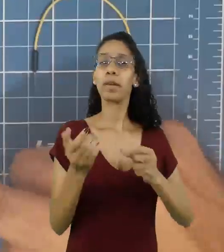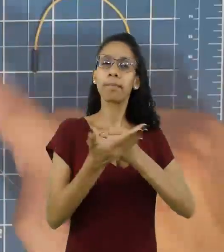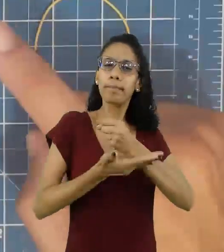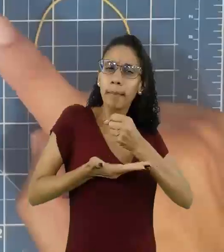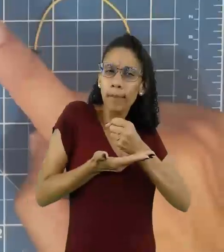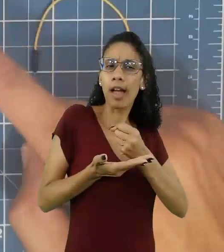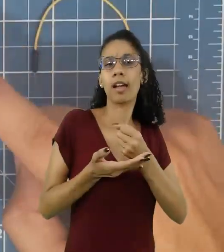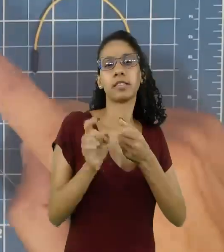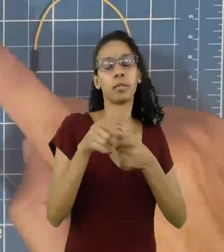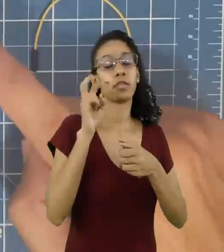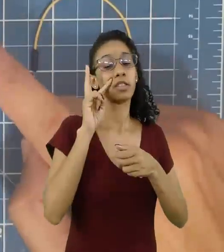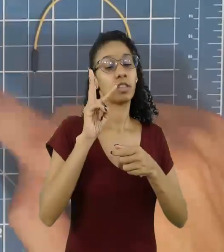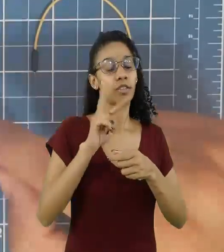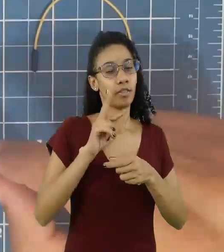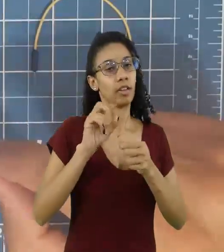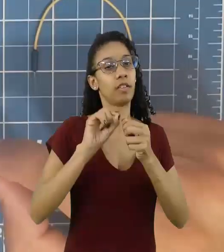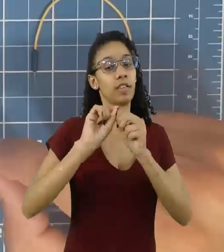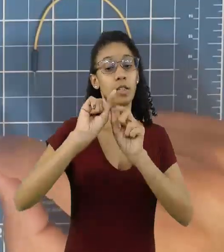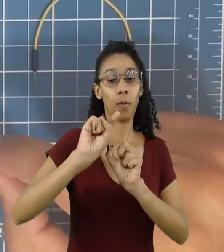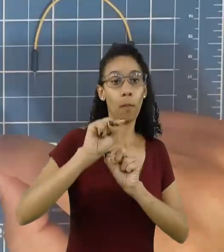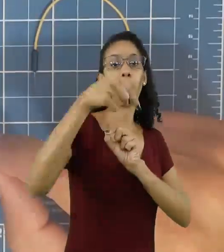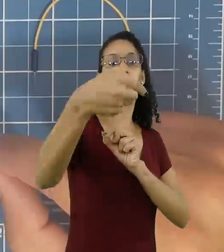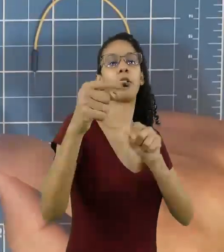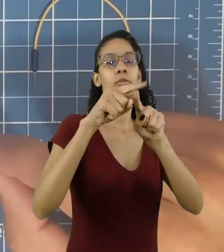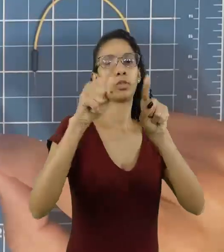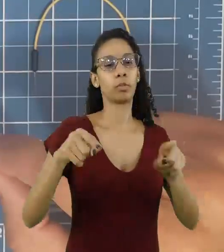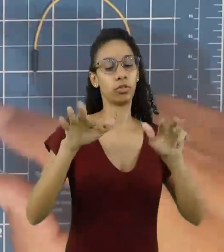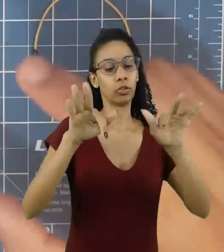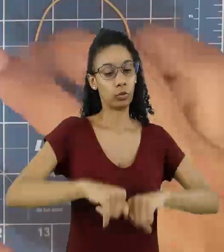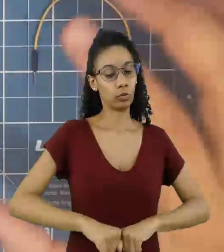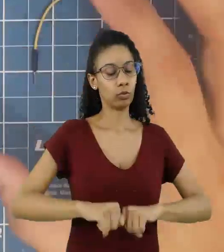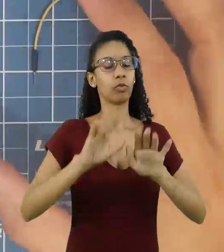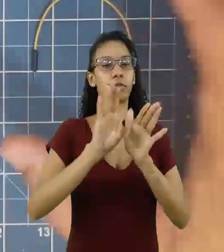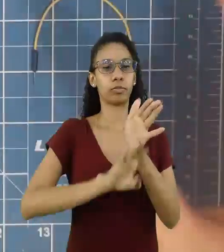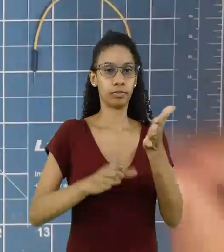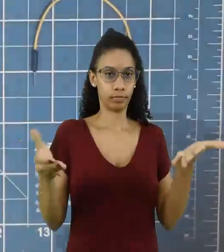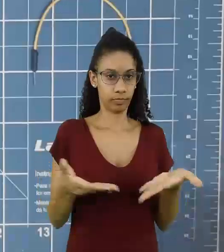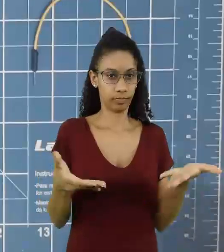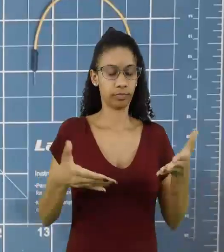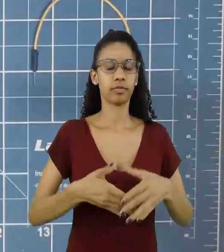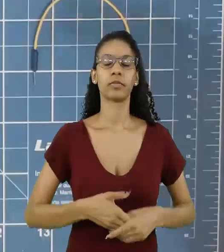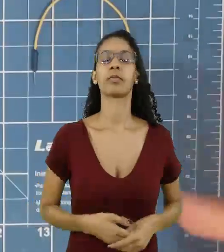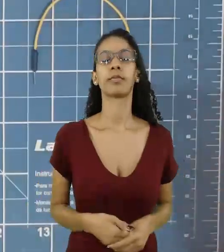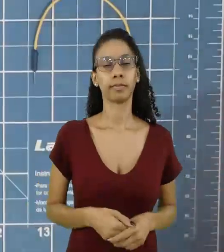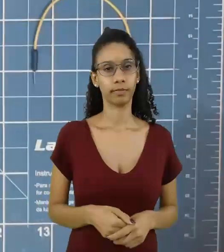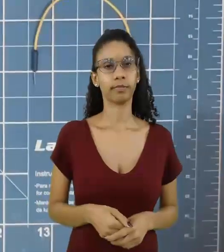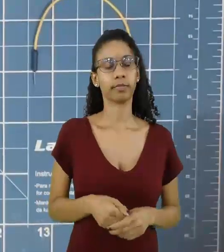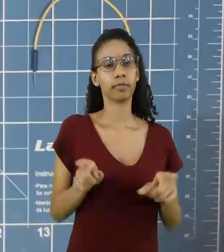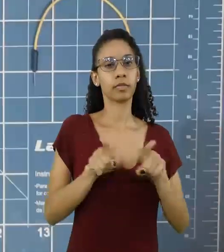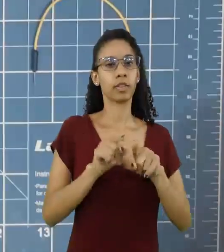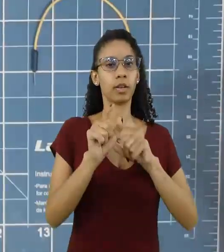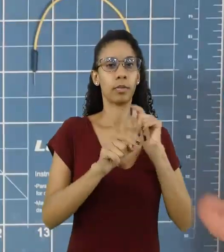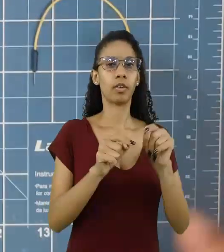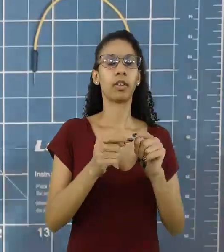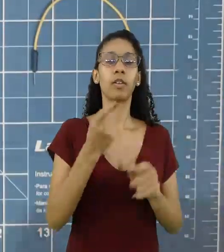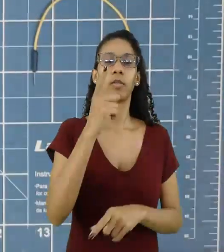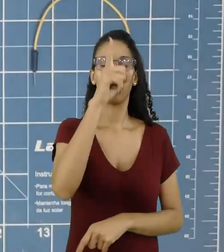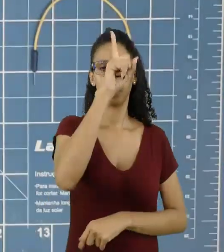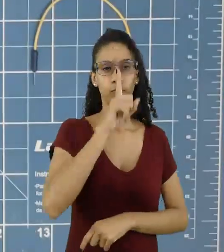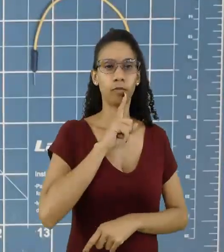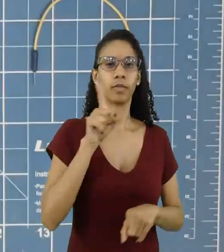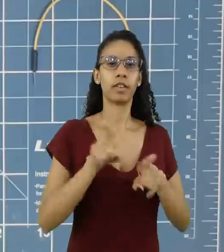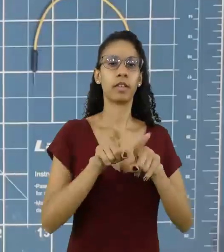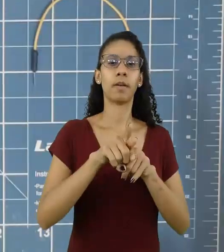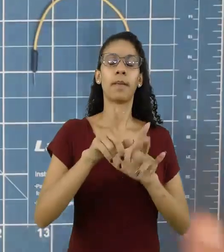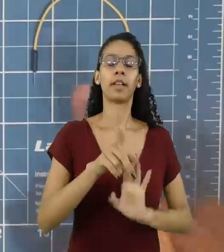digamos assim, de base para você fazer o próximo circuito do projeto ao fim desse capítulo. E também um jumper